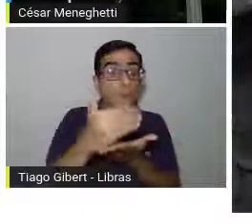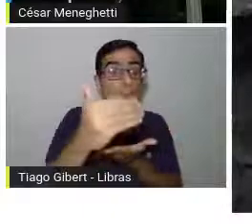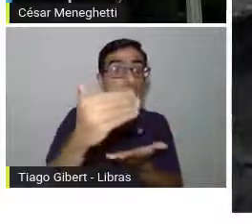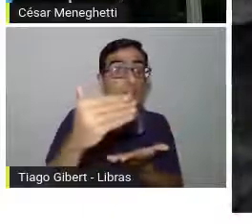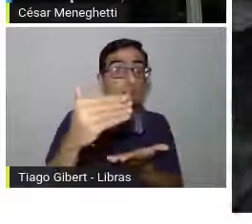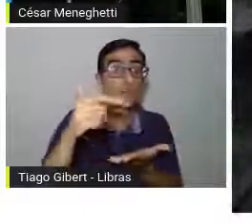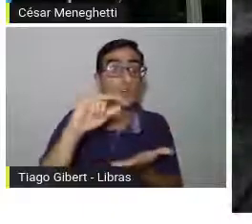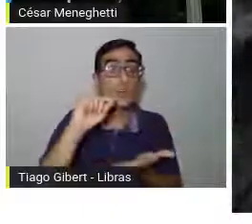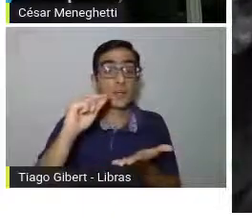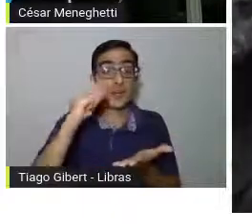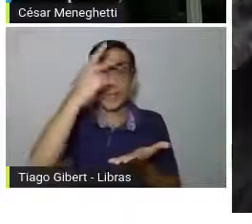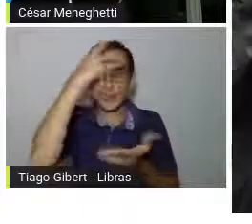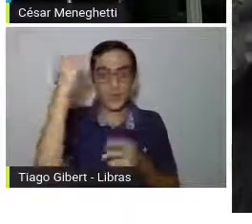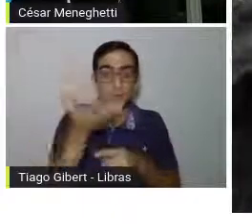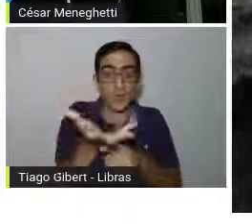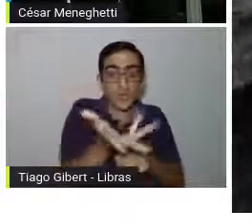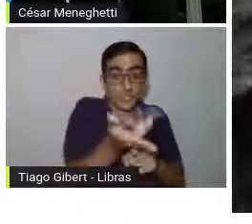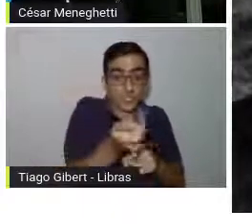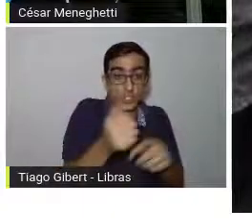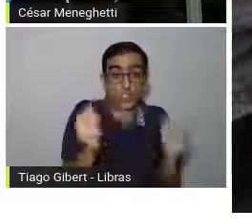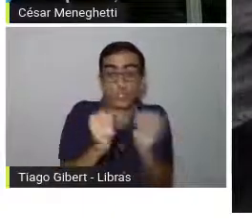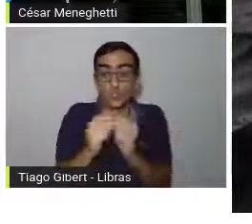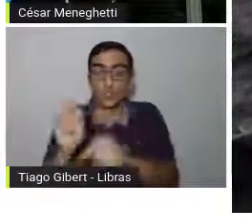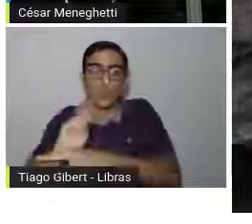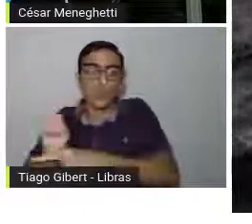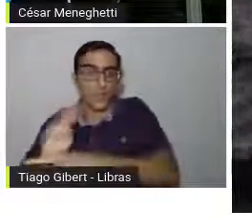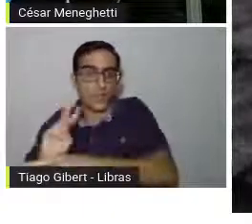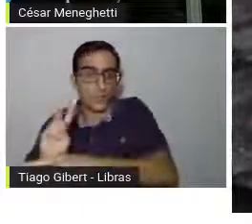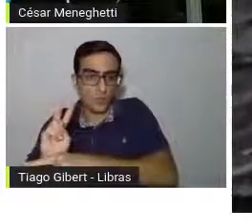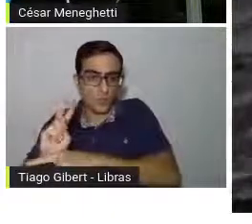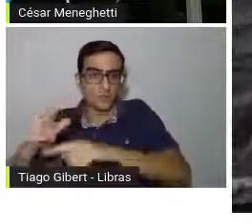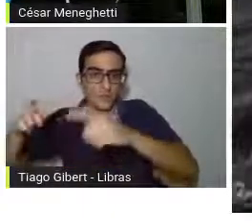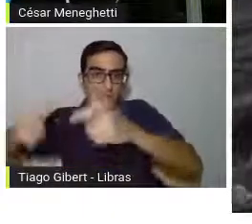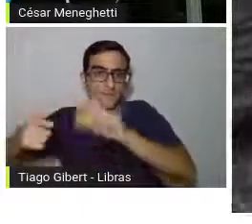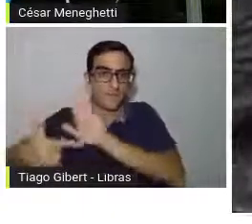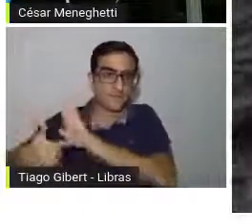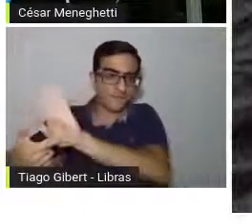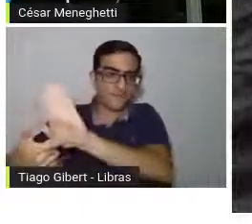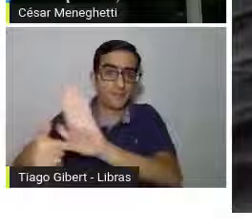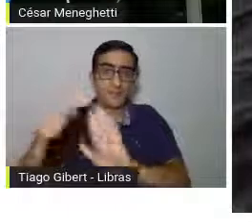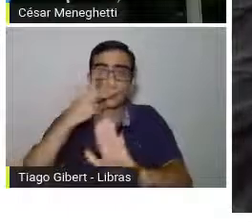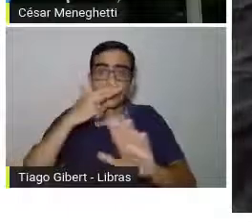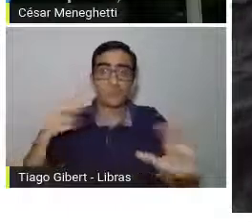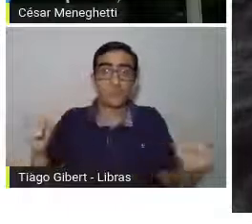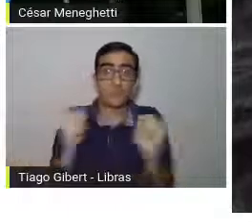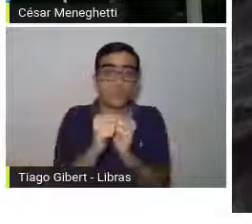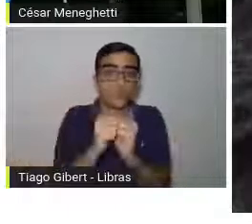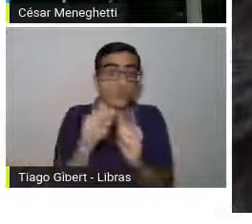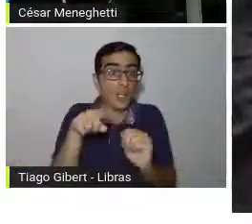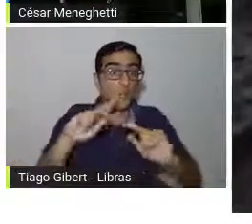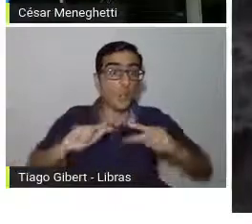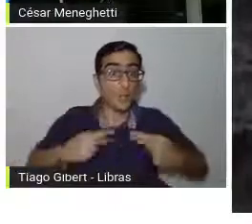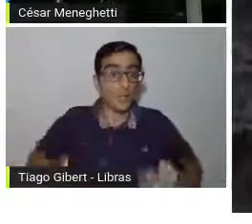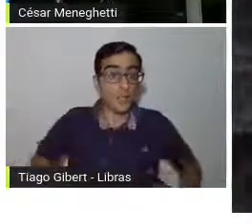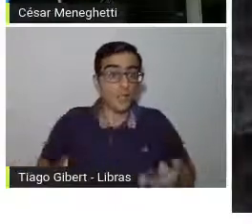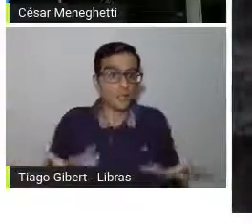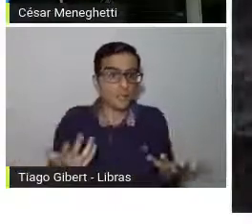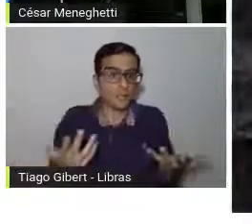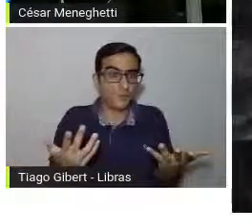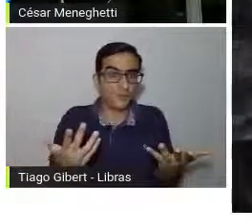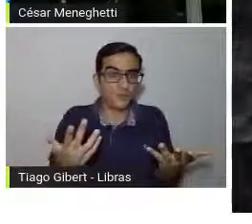do artista com o curador. Não é nada, é uma coisa coletiva, humana, orgânica.